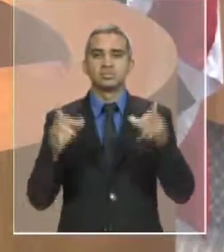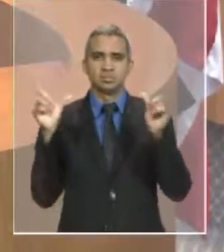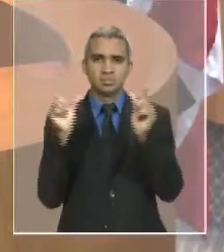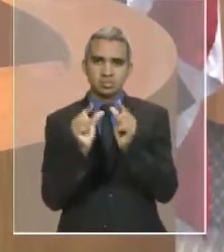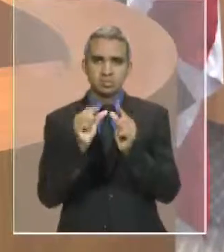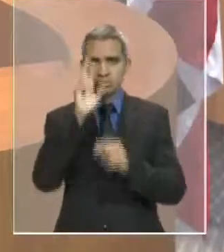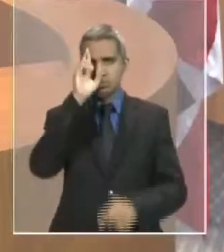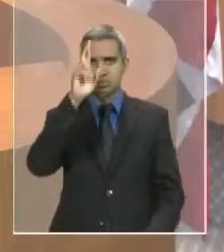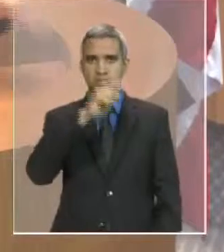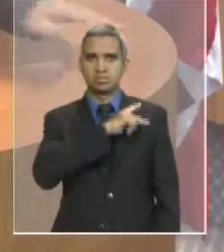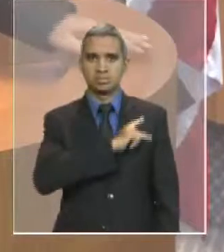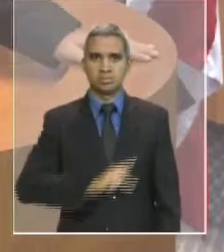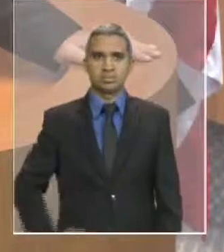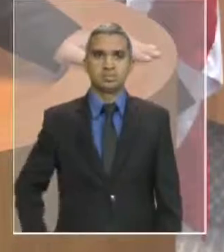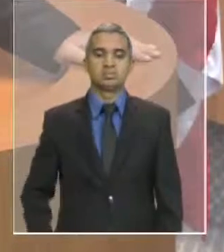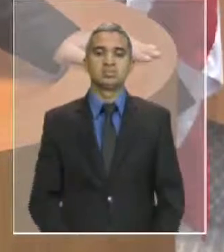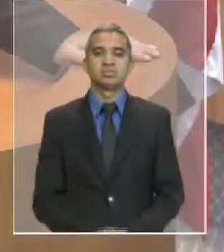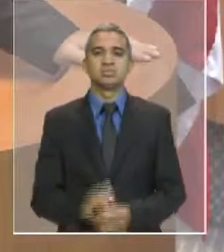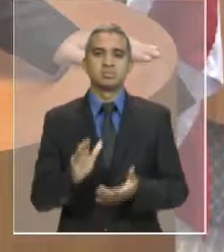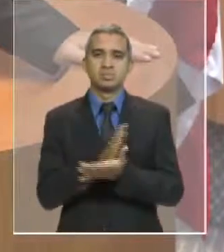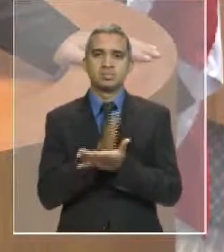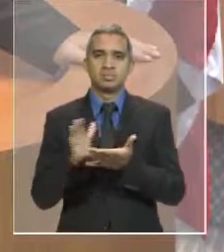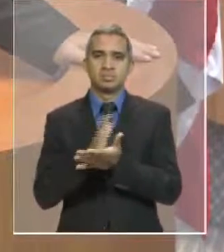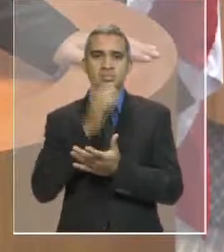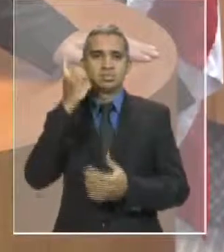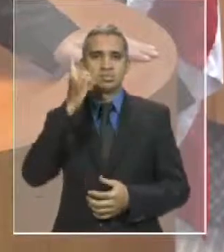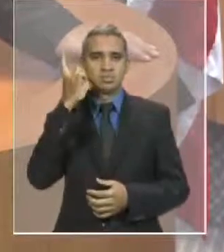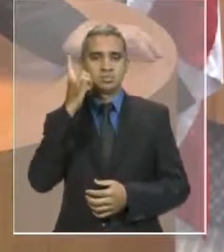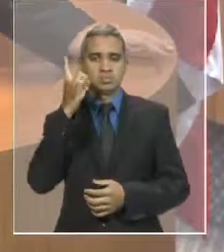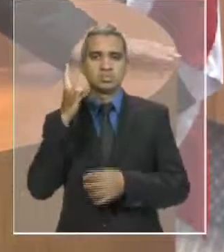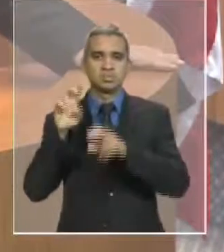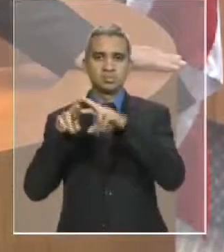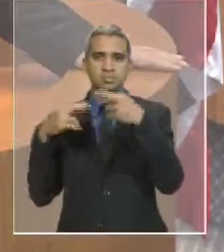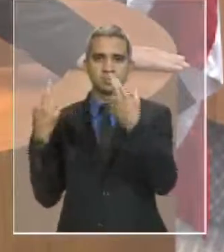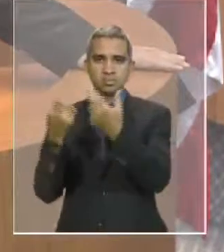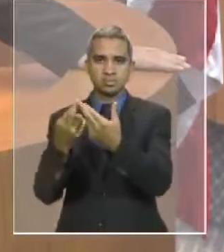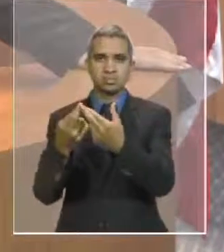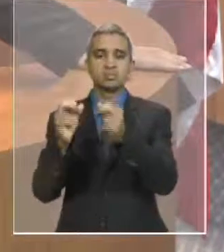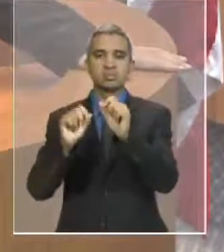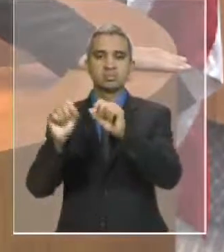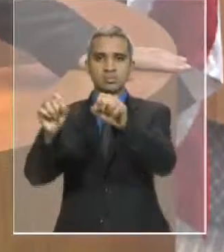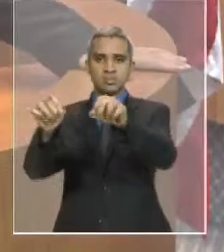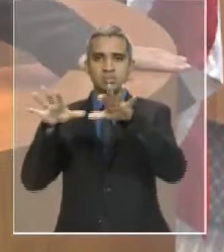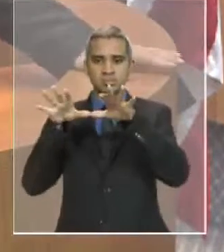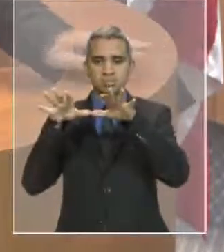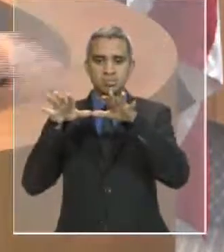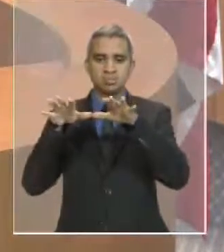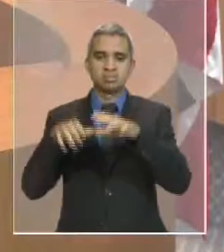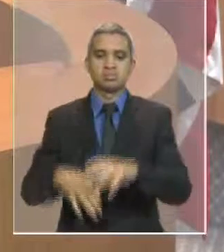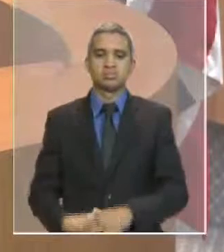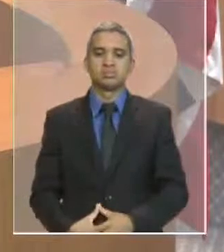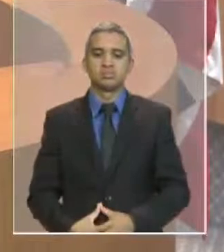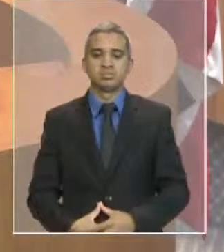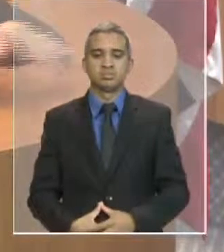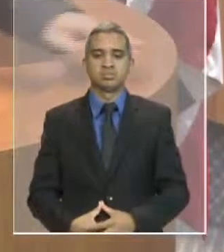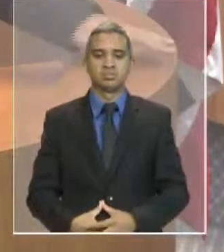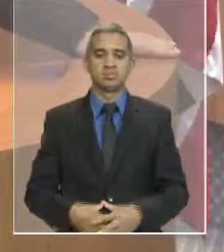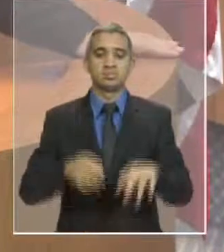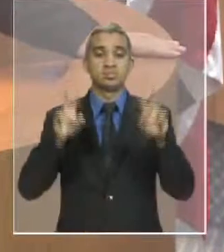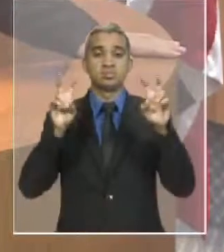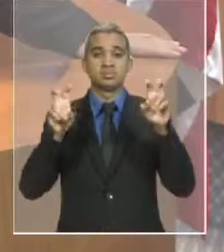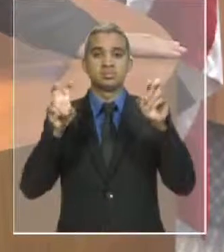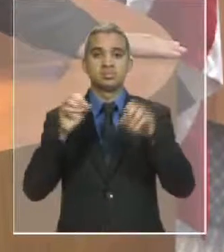verdade, participei agora há pouco com alguns deputados da audiência que tratava do orçamento